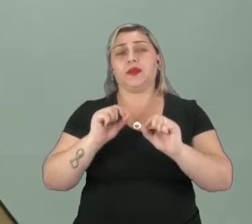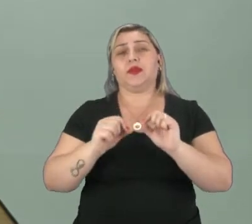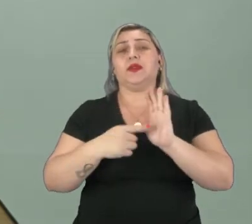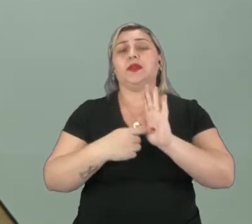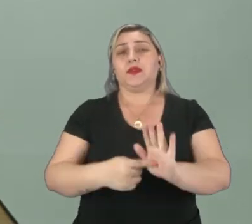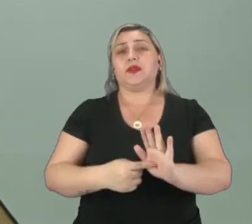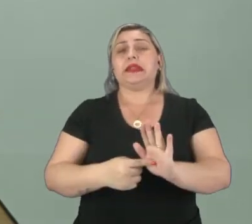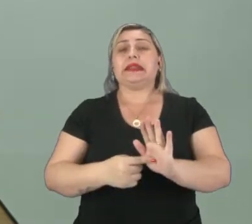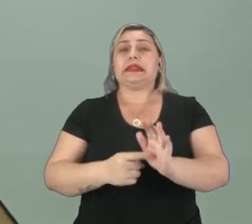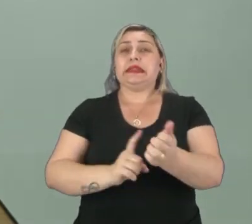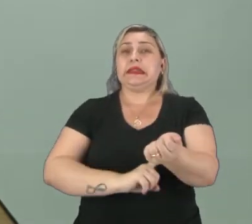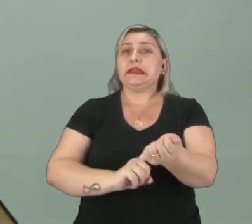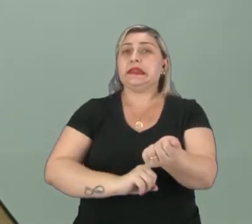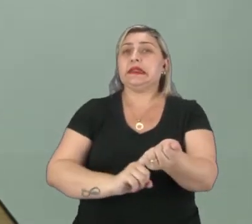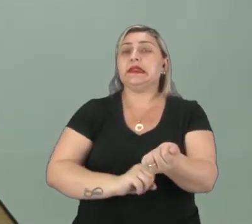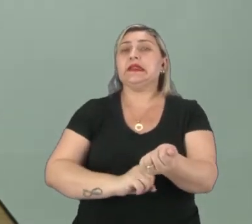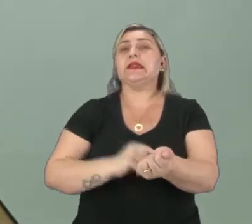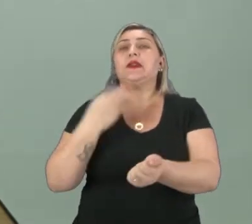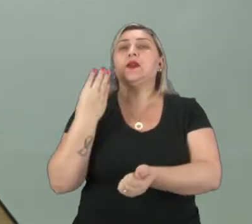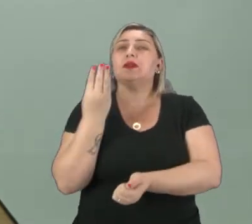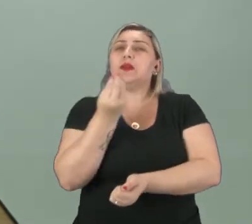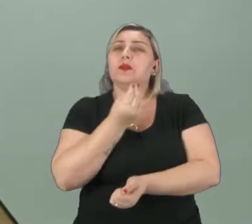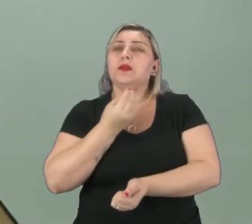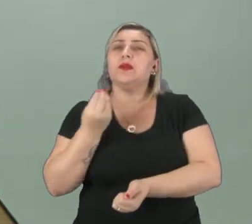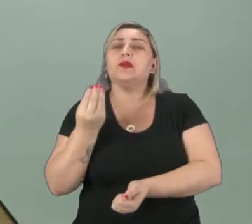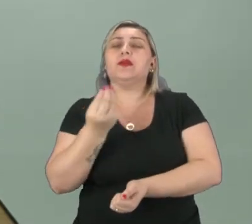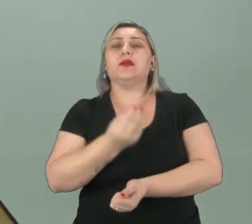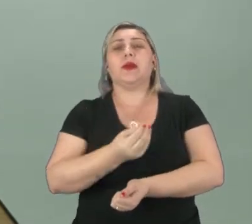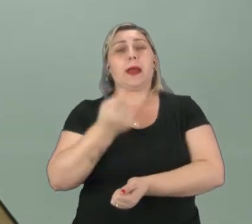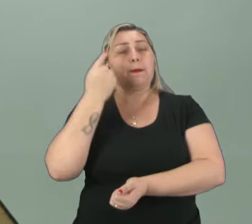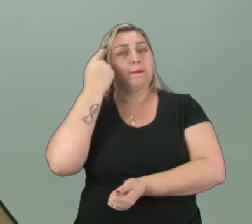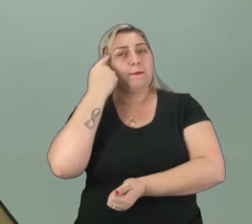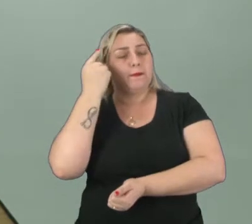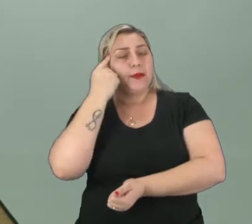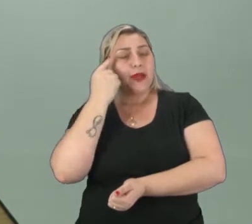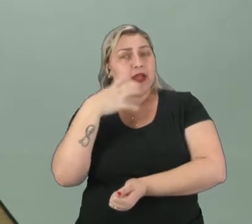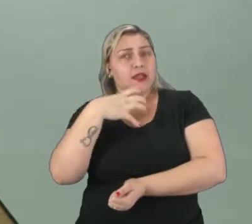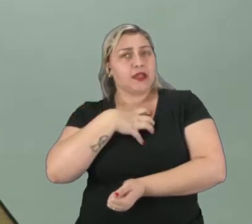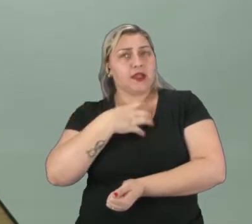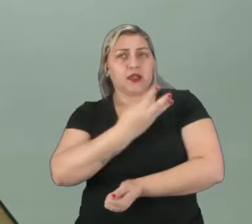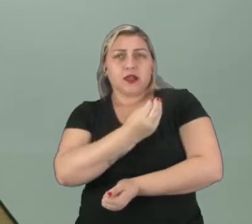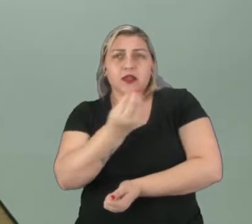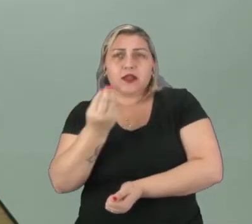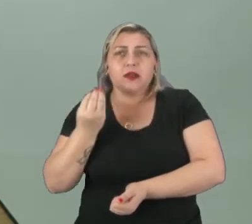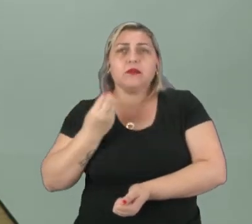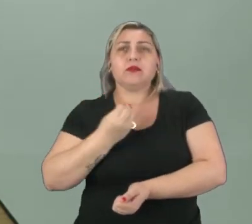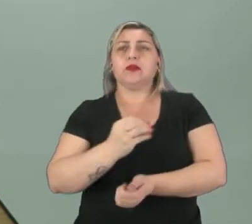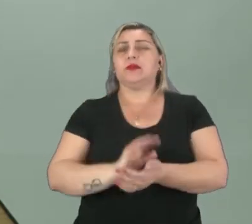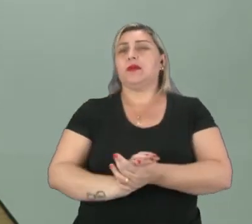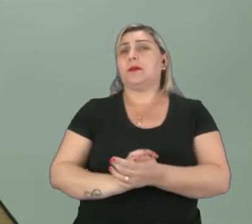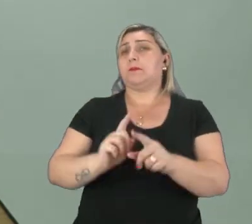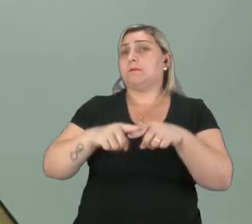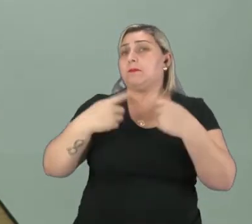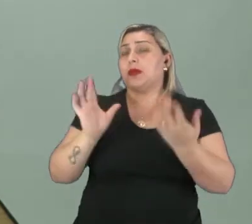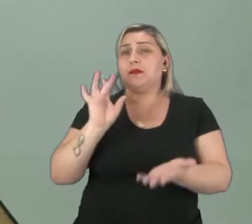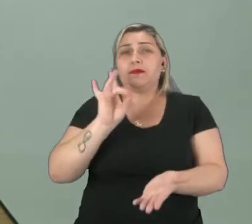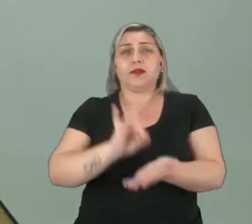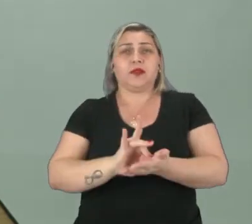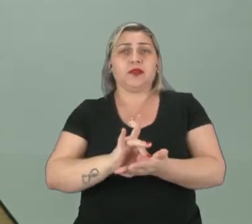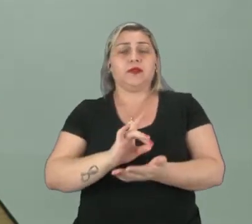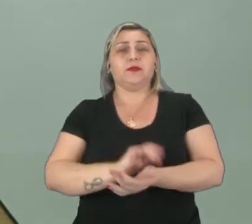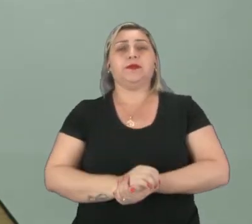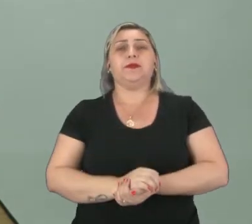indicam a saciedade, que indicam sabor. A gente pensa que está sentindo o sabor daquele alimento, mas, na